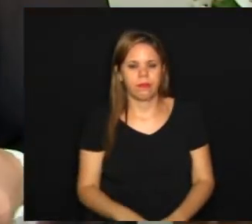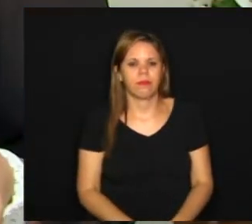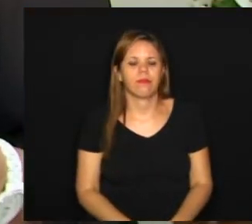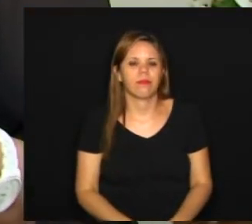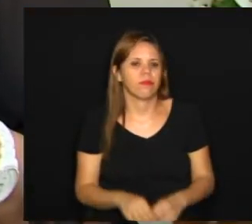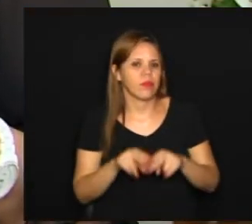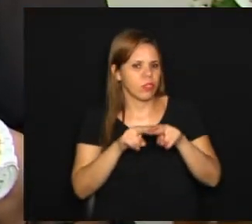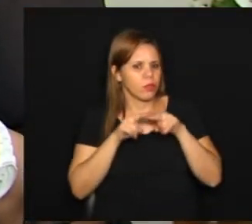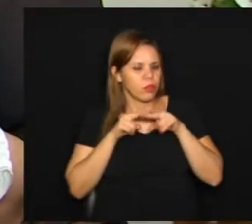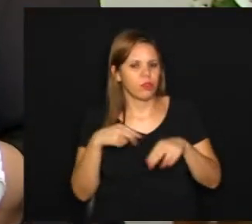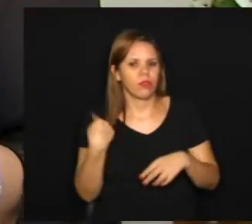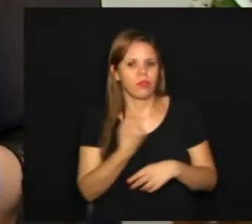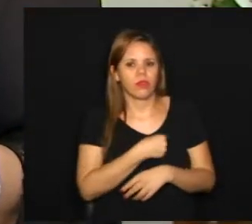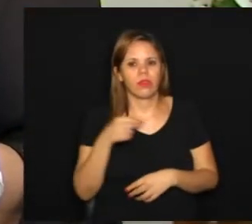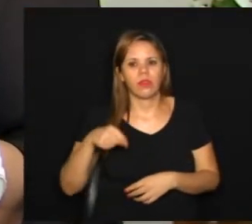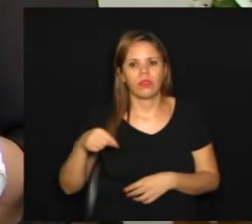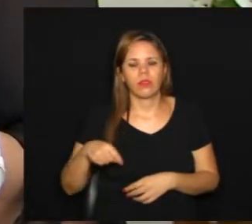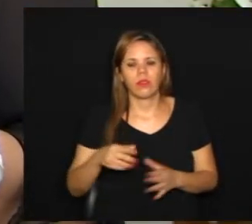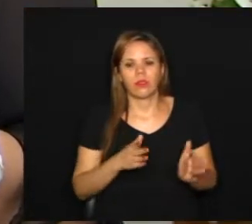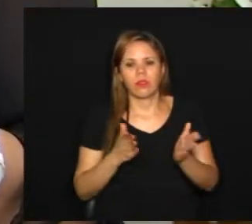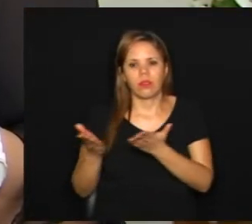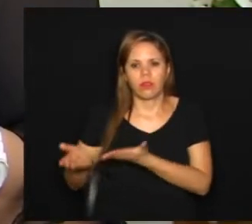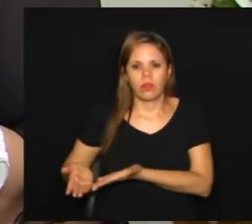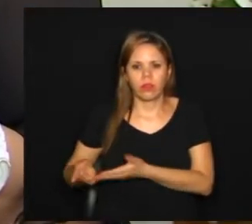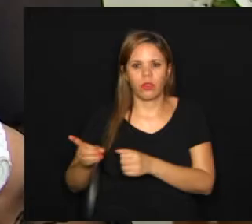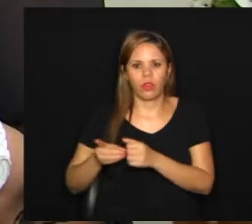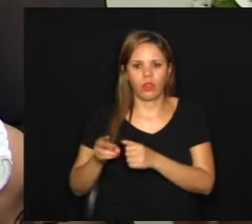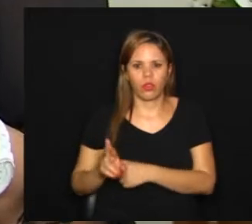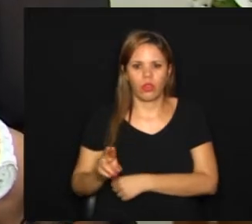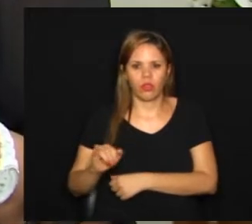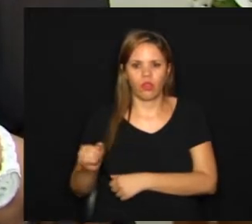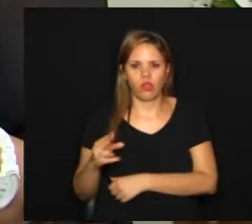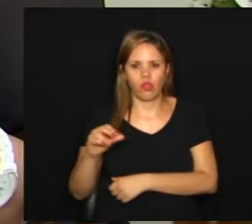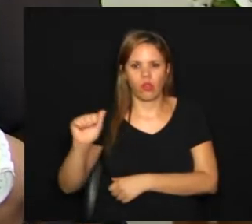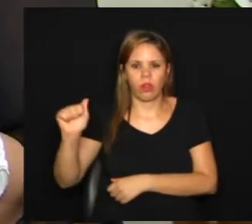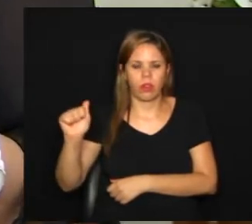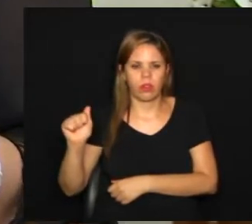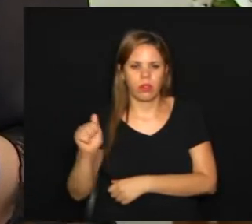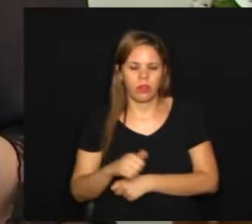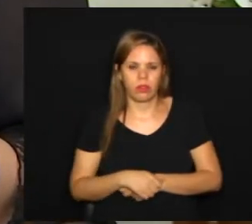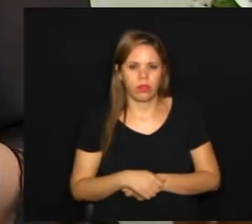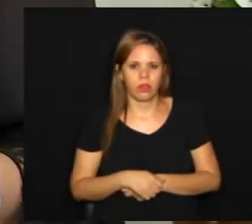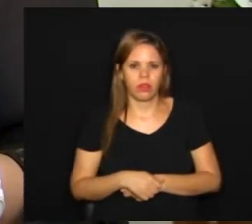primeira semana de março haja conscientização, orientação a respeito de uma